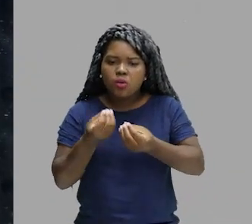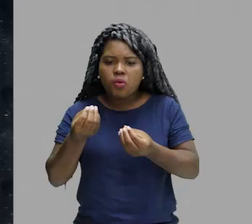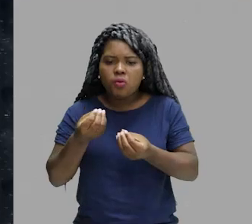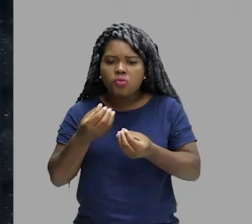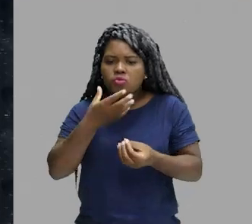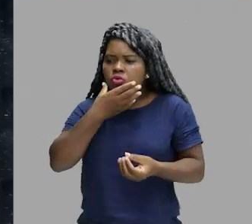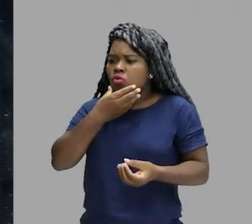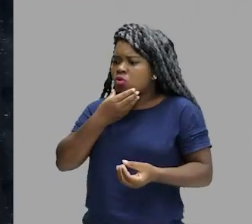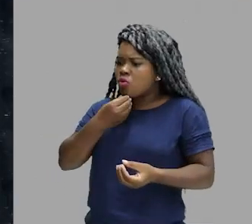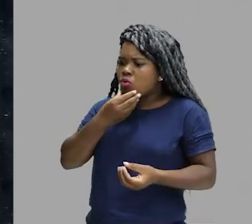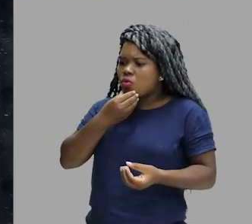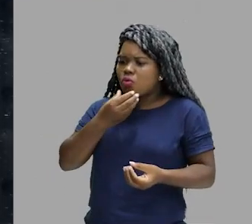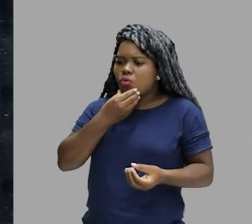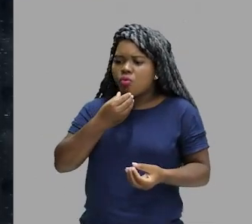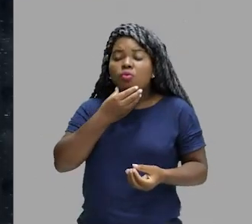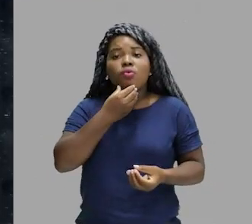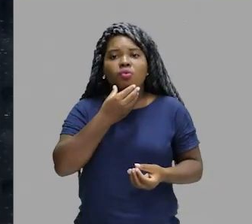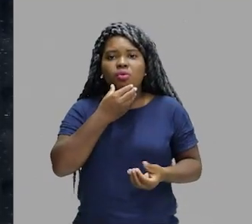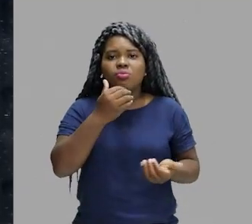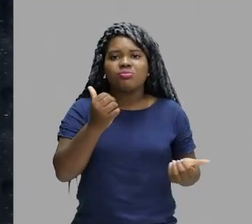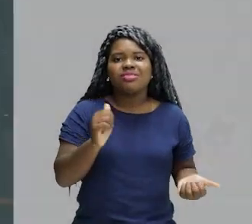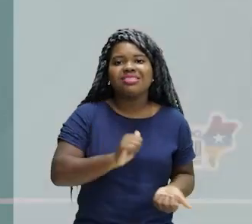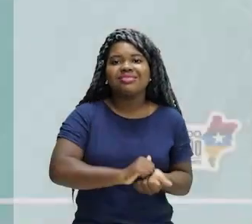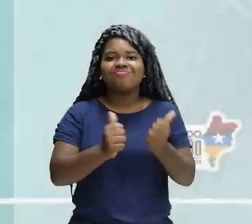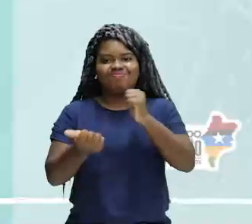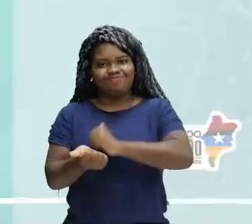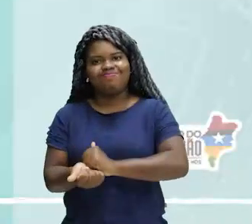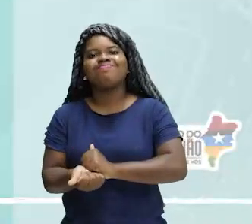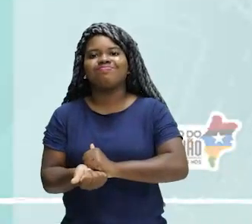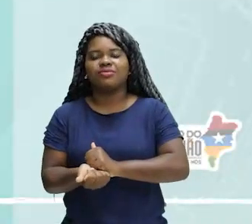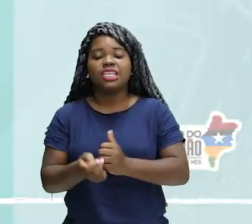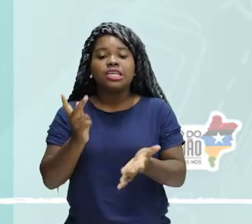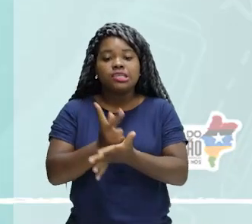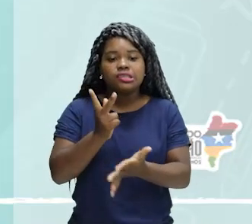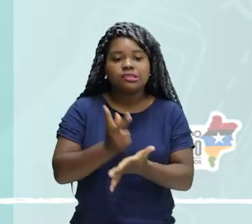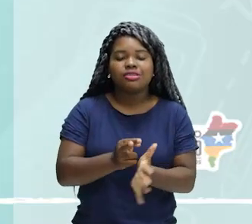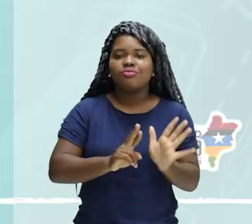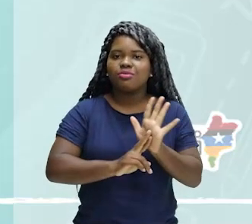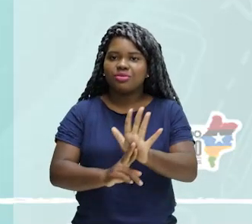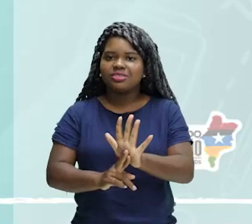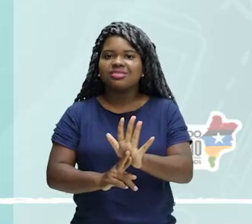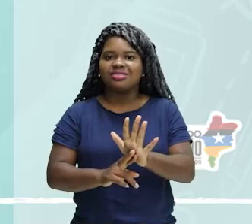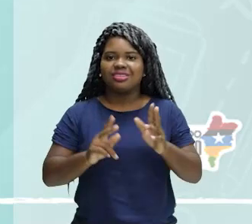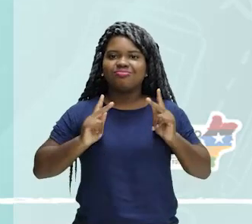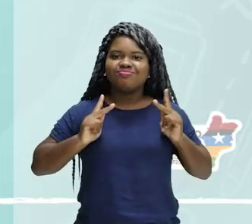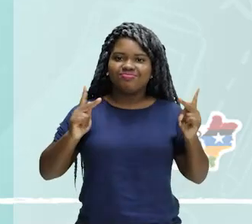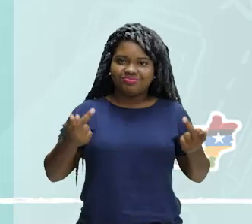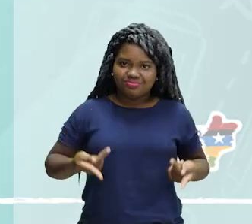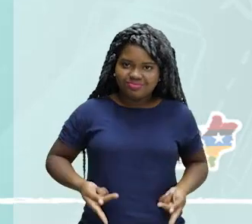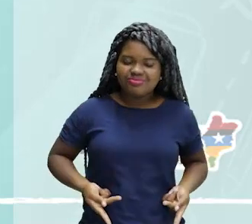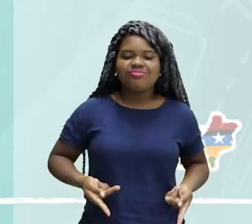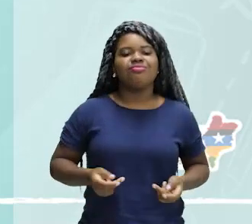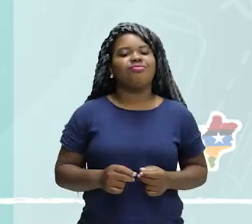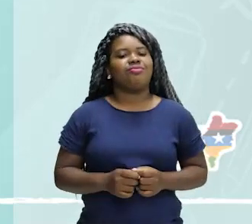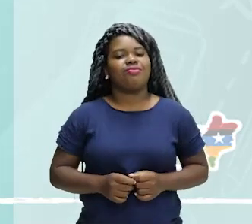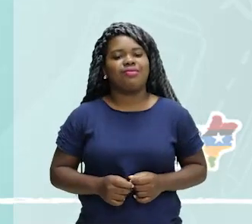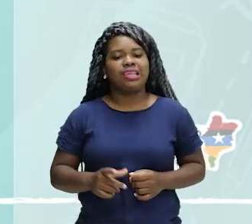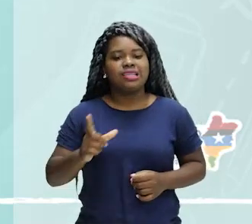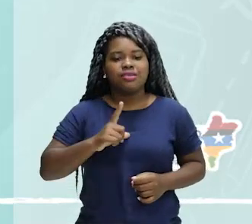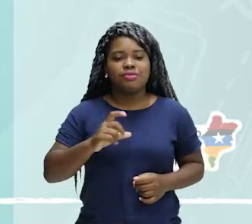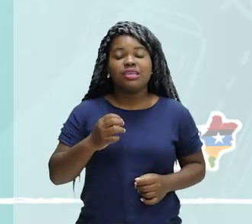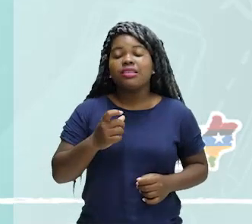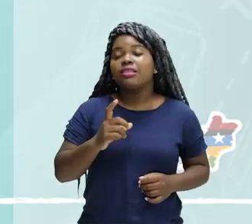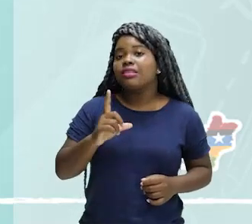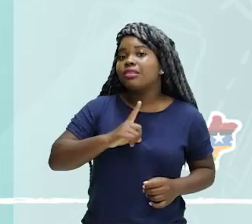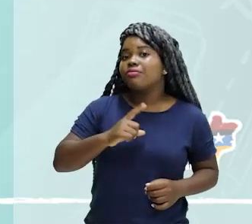encaixa. E o tema sempre da obra dele é a figura humana. Os burgueses de Calais. Esse aqui tem uma história interessante. 6 burgueses,